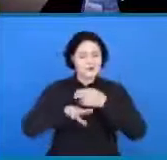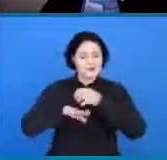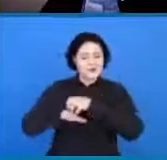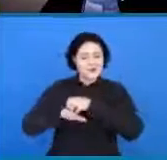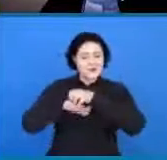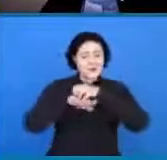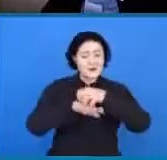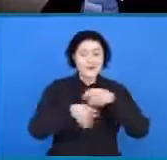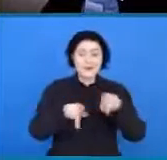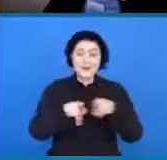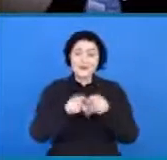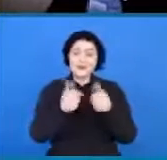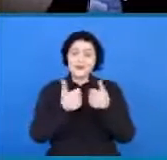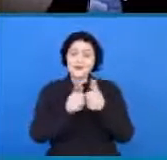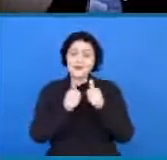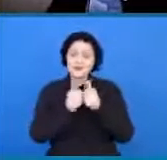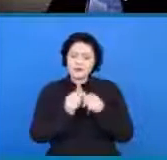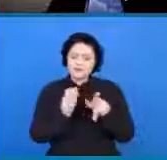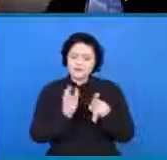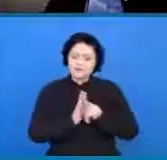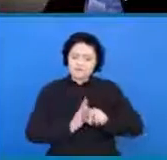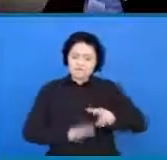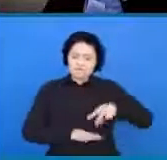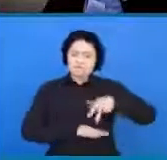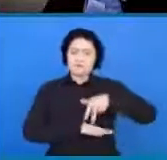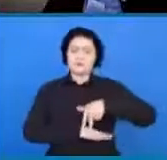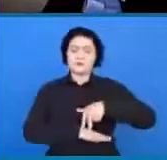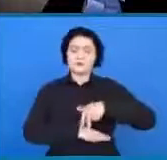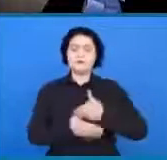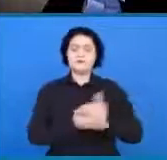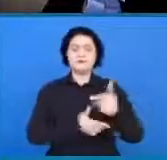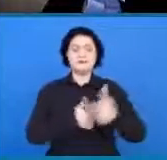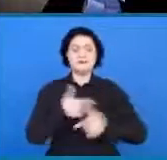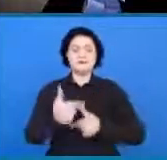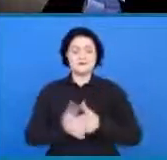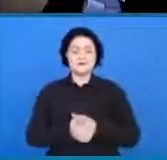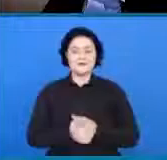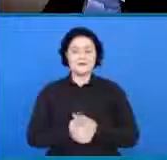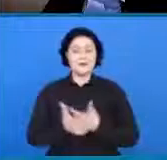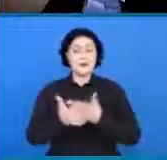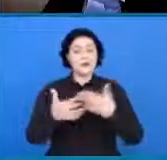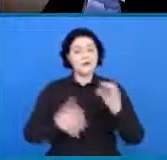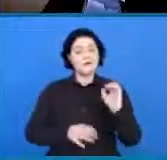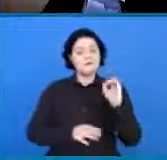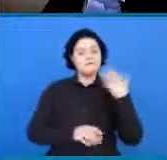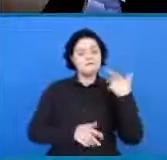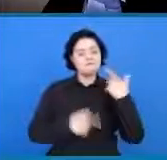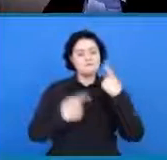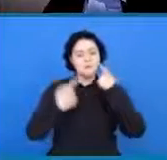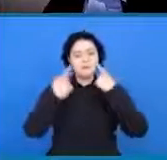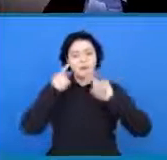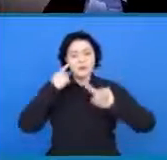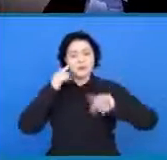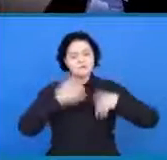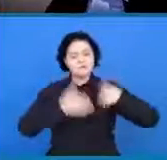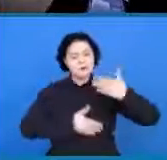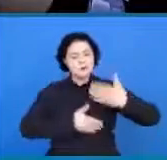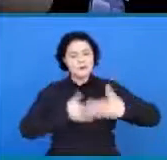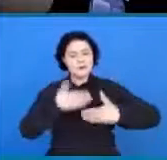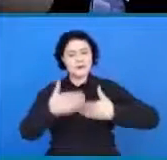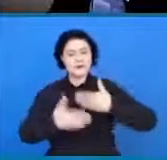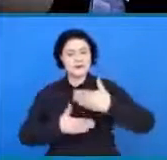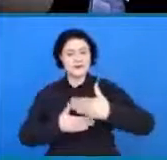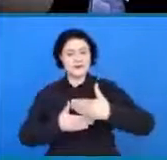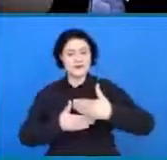coletivo firme na vida inicial do dia e muitas coisas foram se descobrindo na sequência